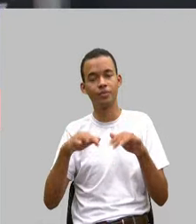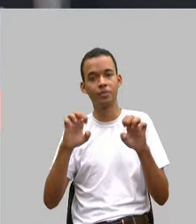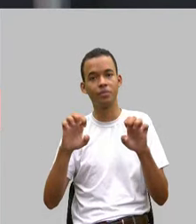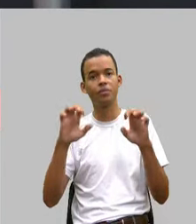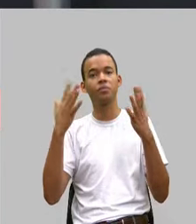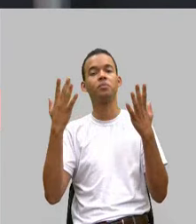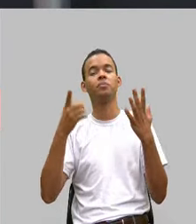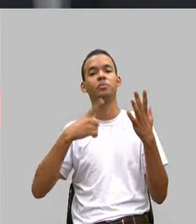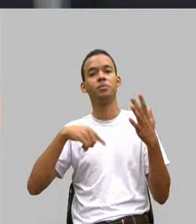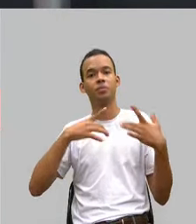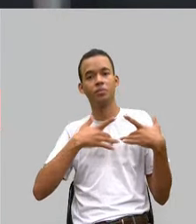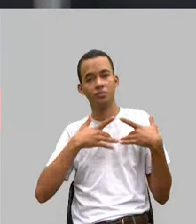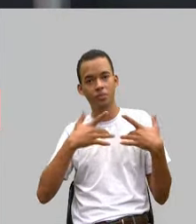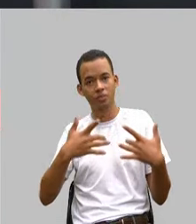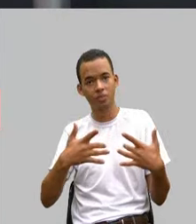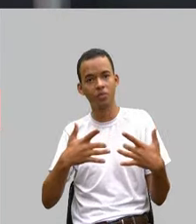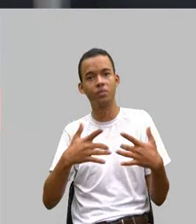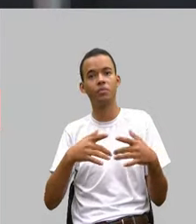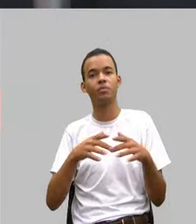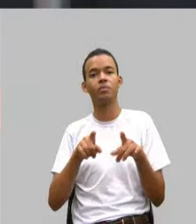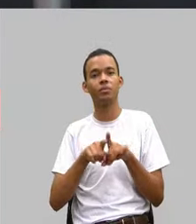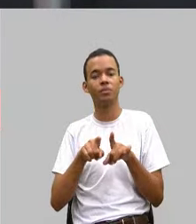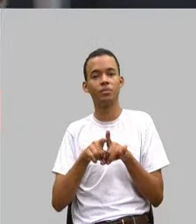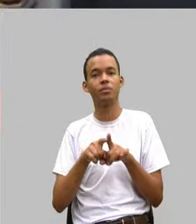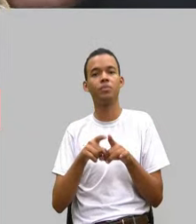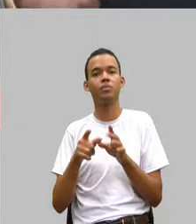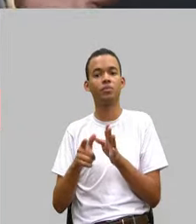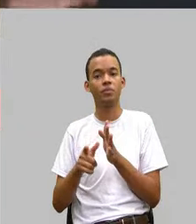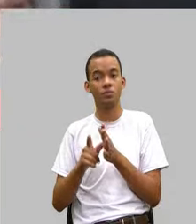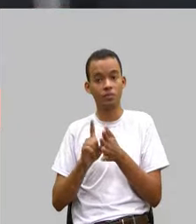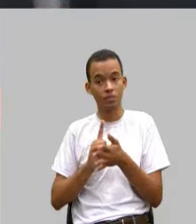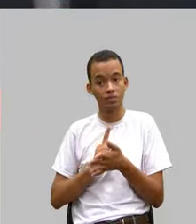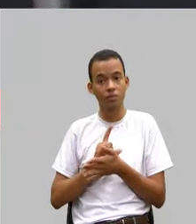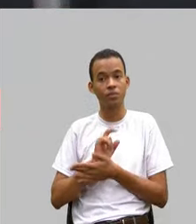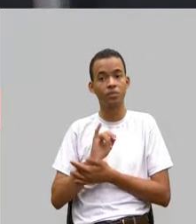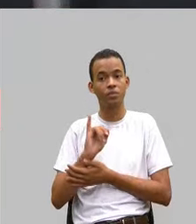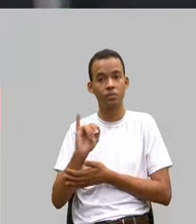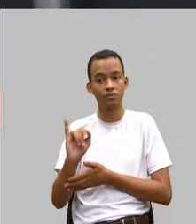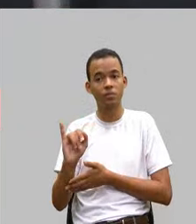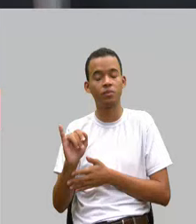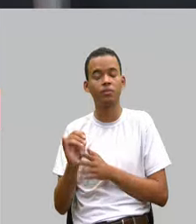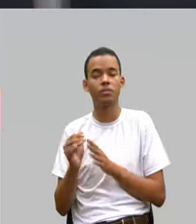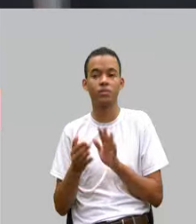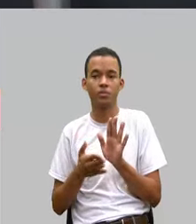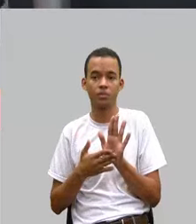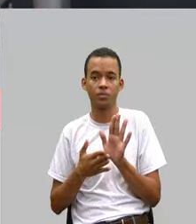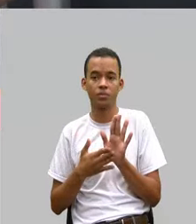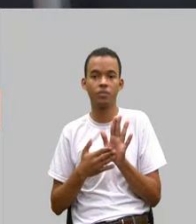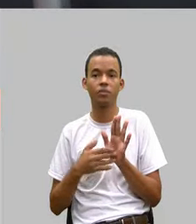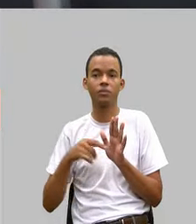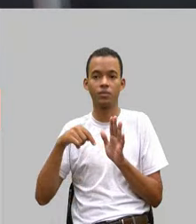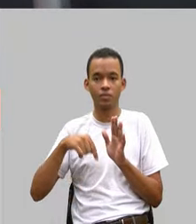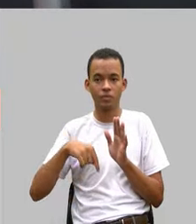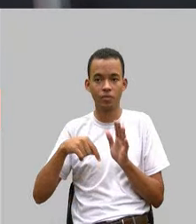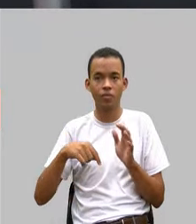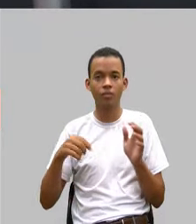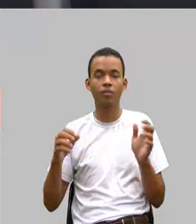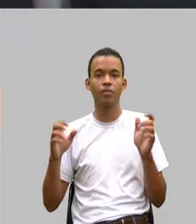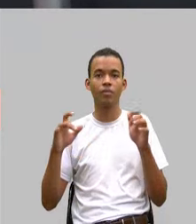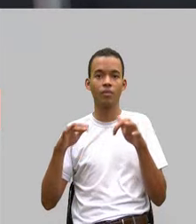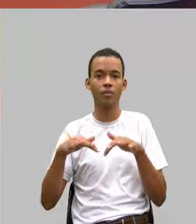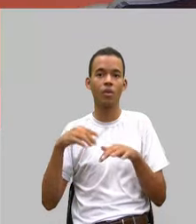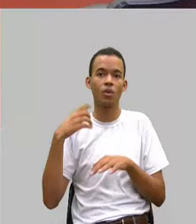disposição deputada se me permite eu gostaria de antemão já propor a essa a essa ocasião aos deputados